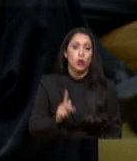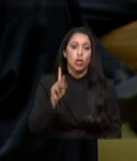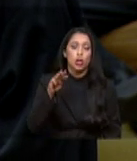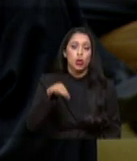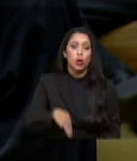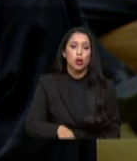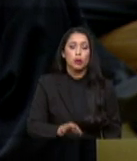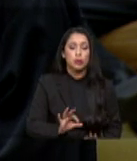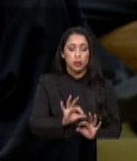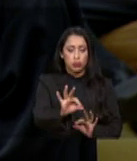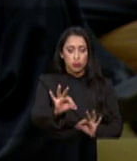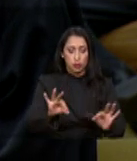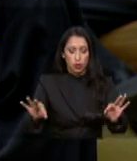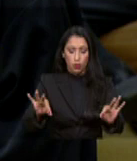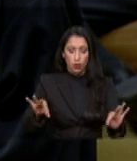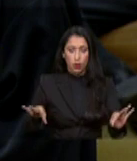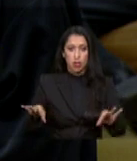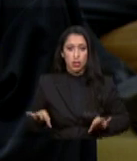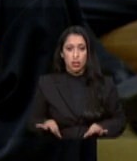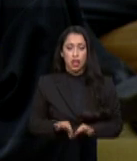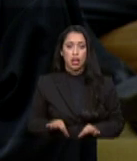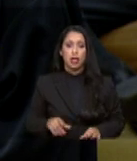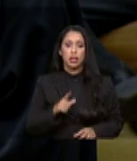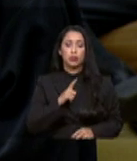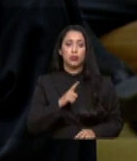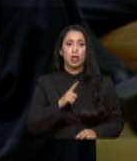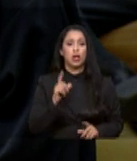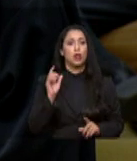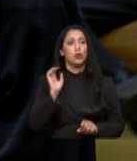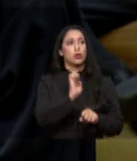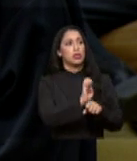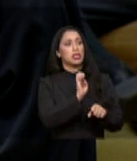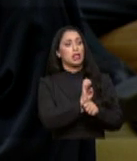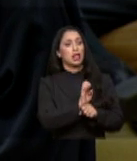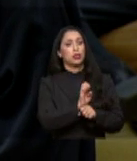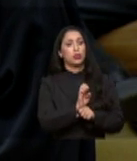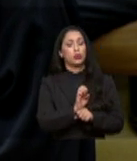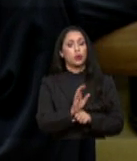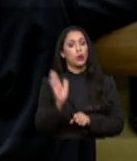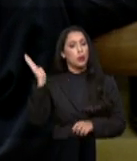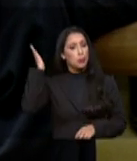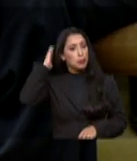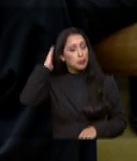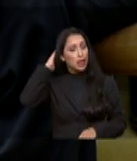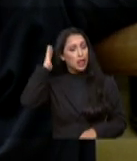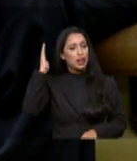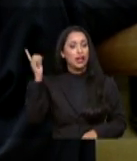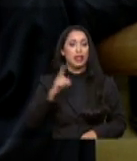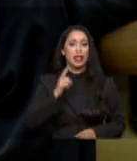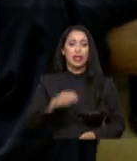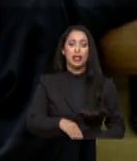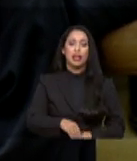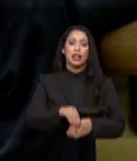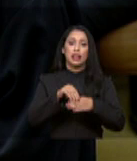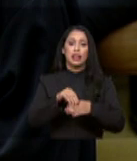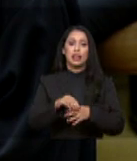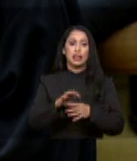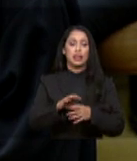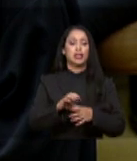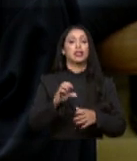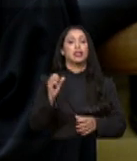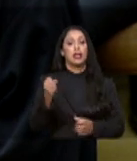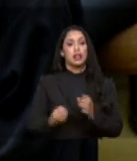mil deverão ser suprimidos no Pará, que é historicamente líder na conversão de